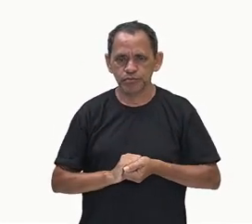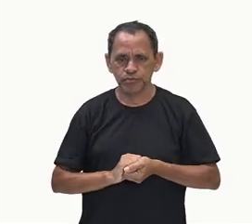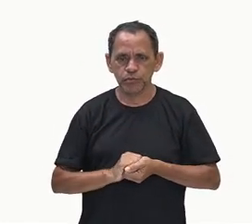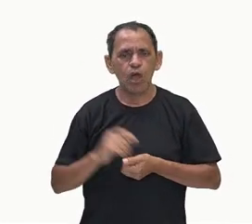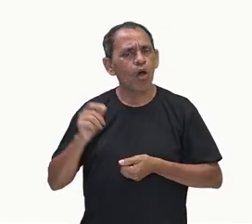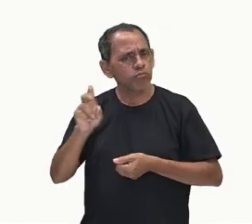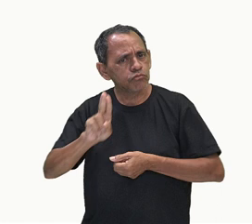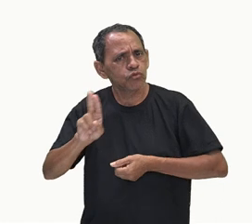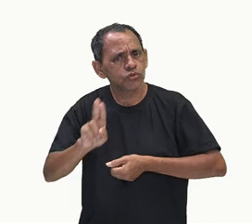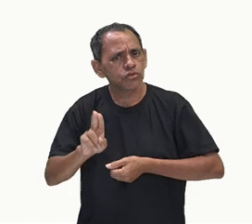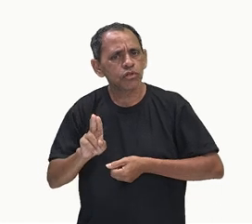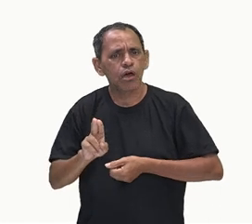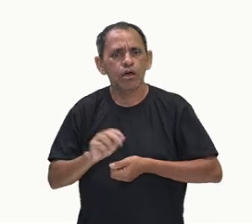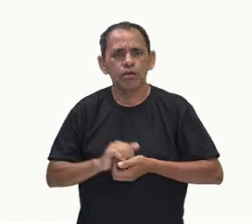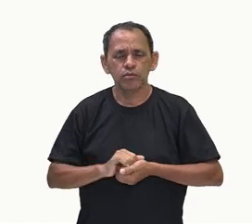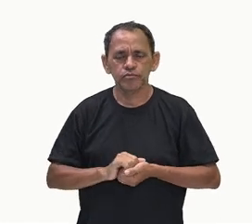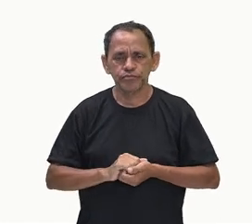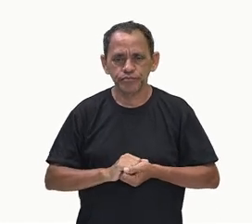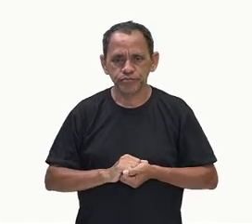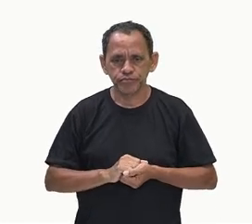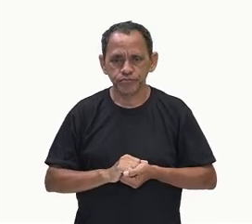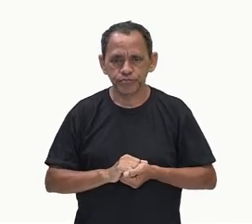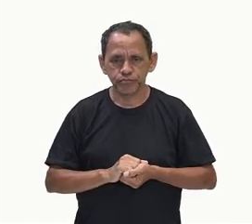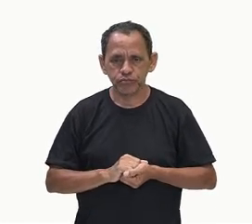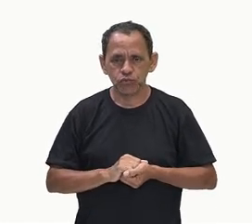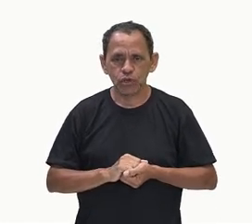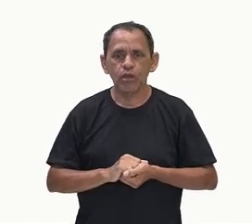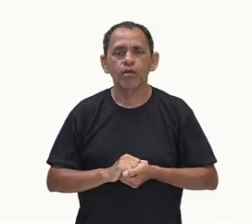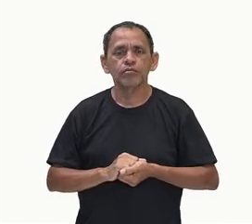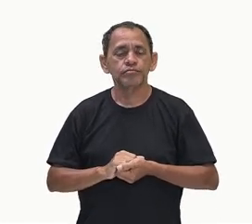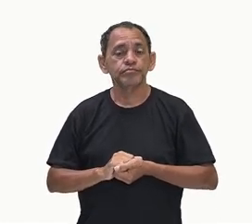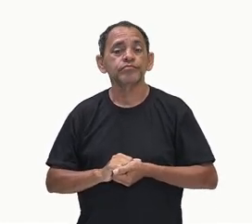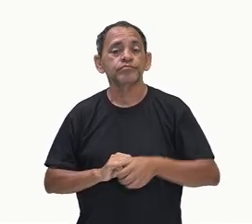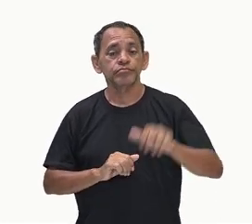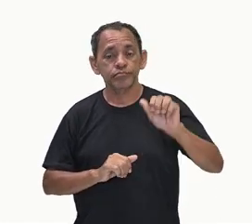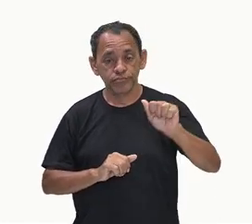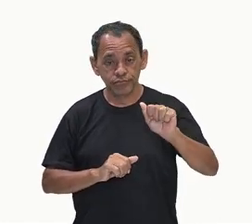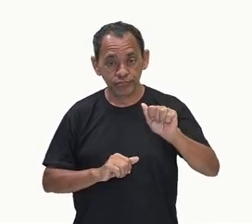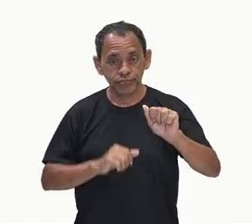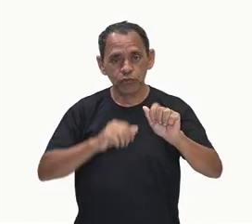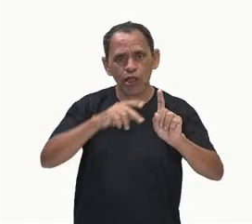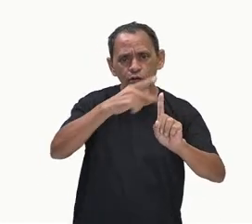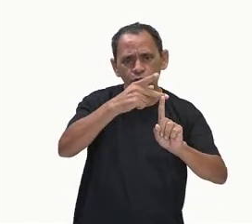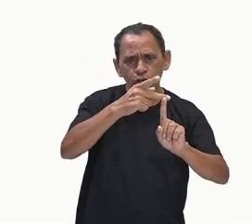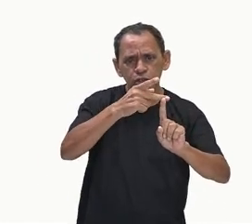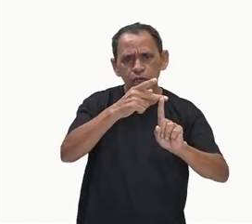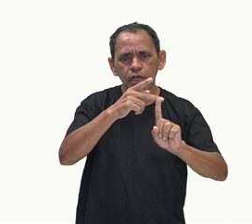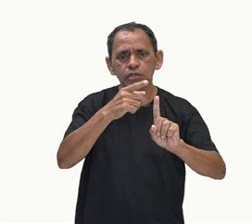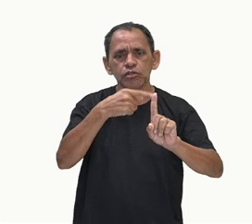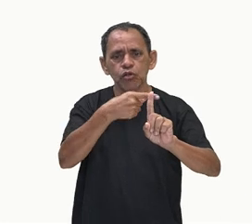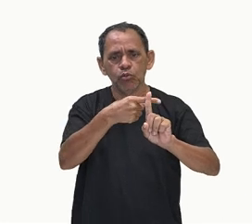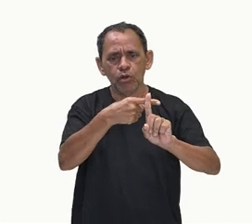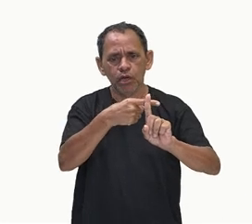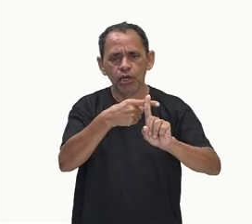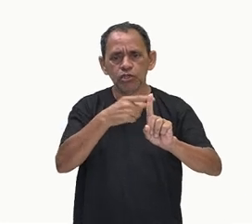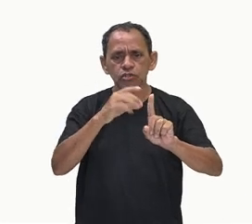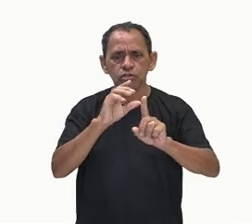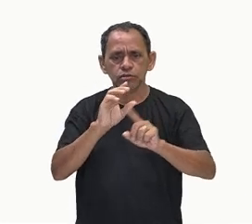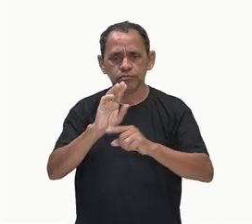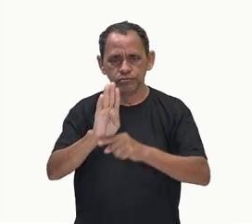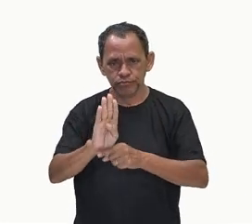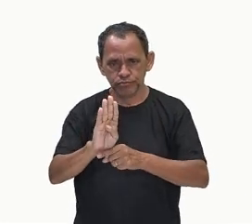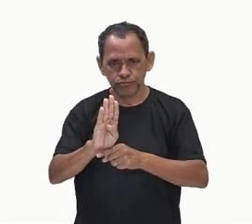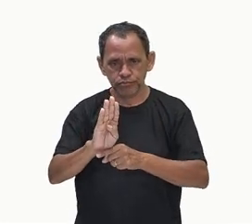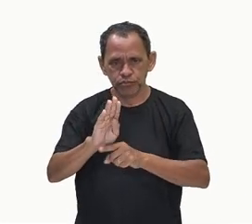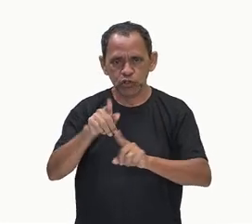teorema de Pitágoras é dado por a qu = B qu + C qu a gente precisa